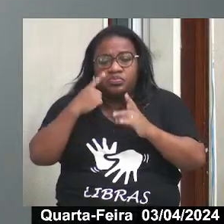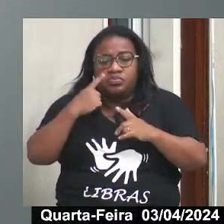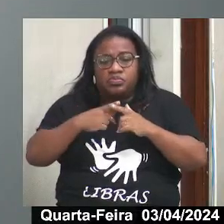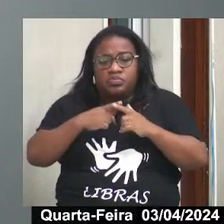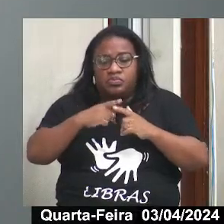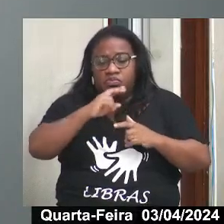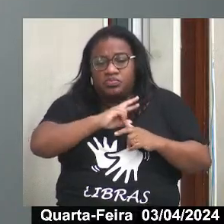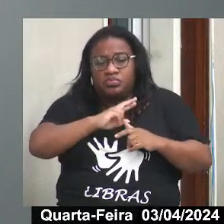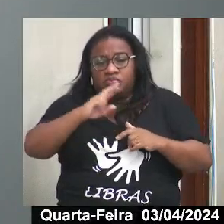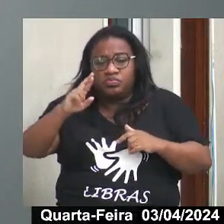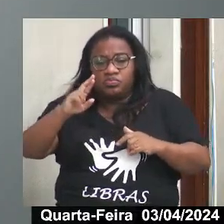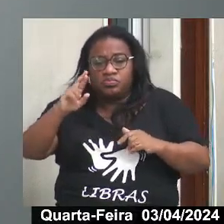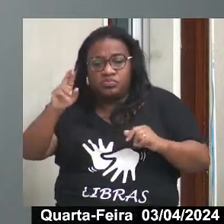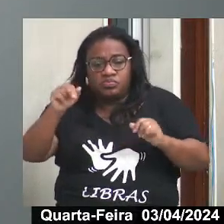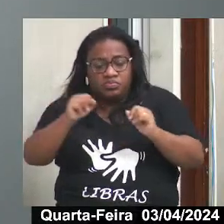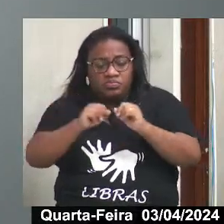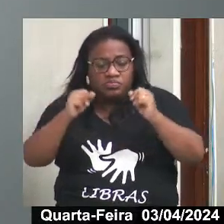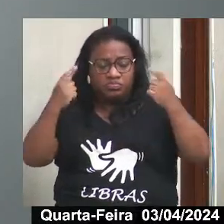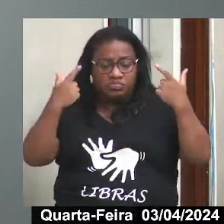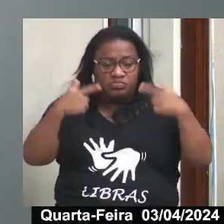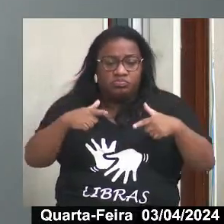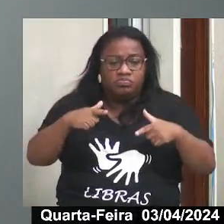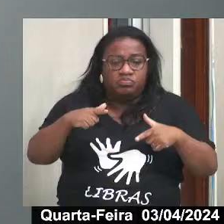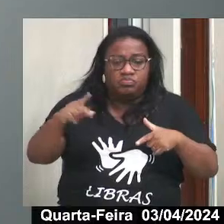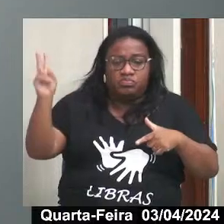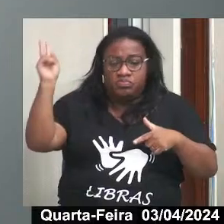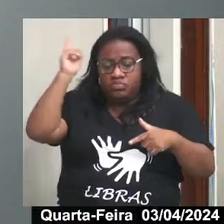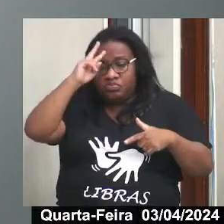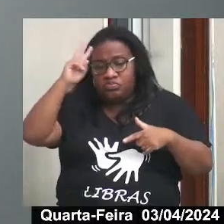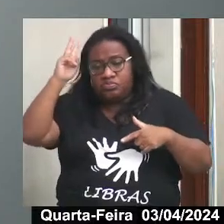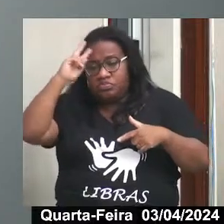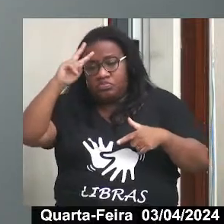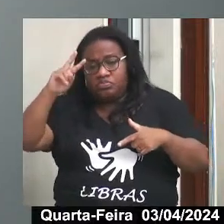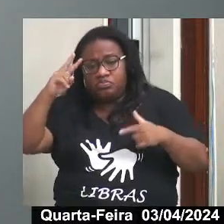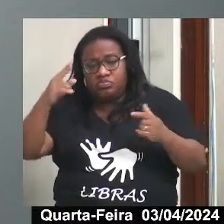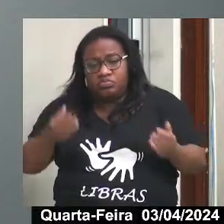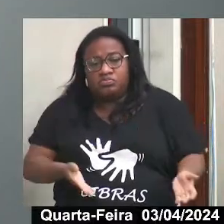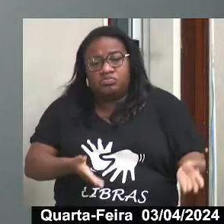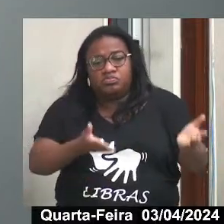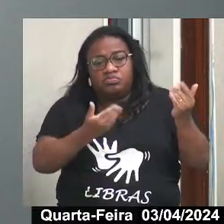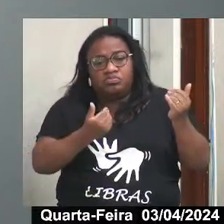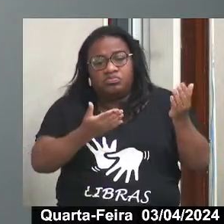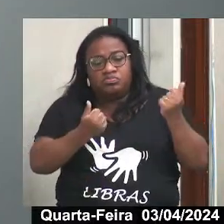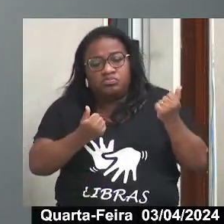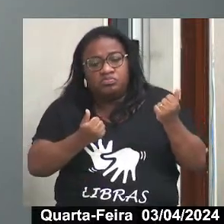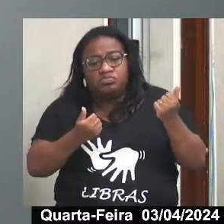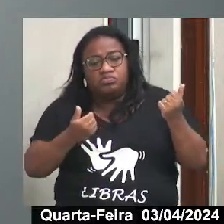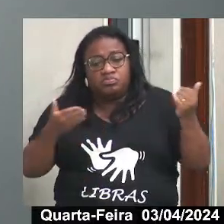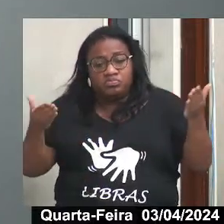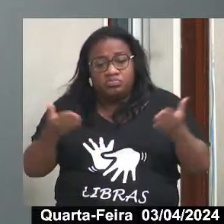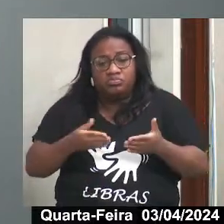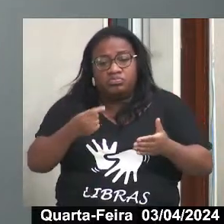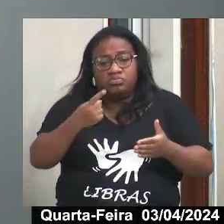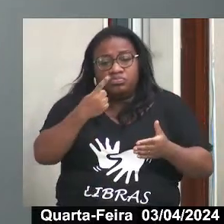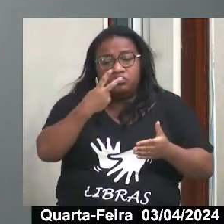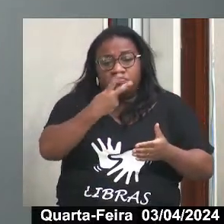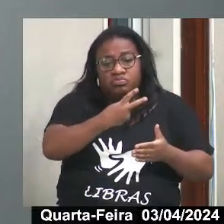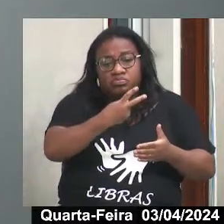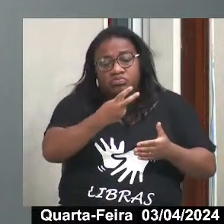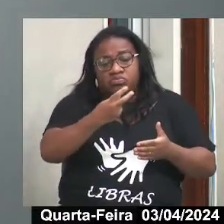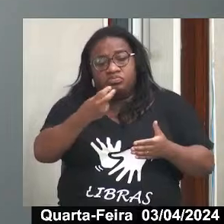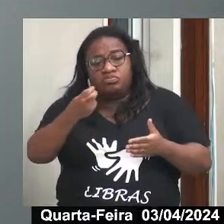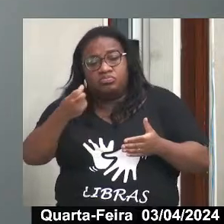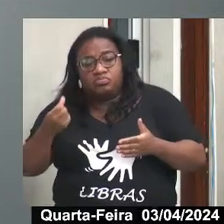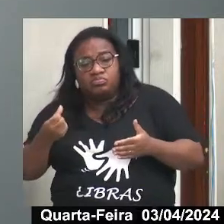uma derrota acachapante, histórica, de um jovem que agora tem 26 anos,